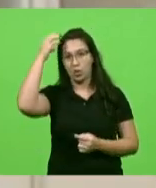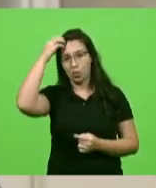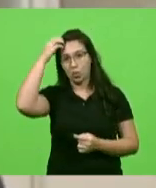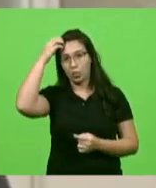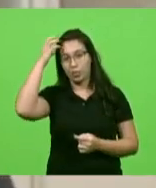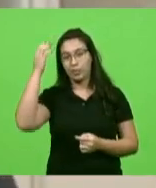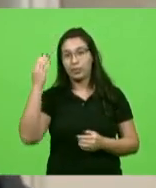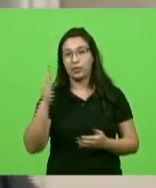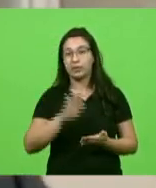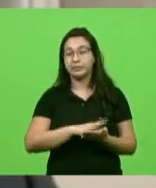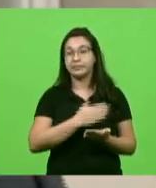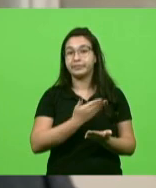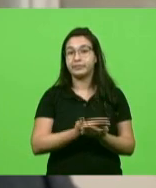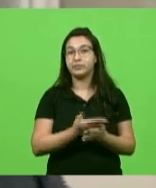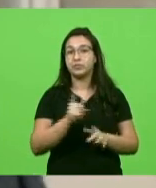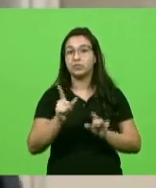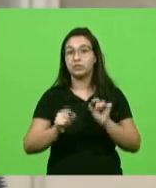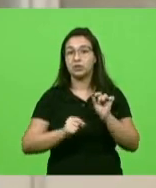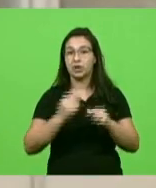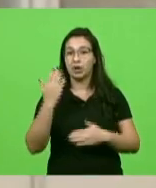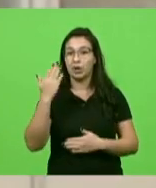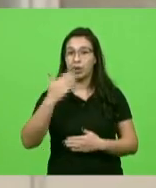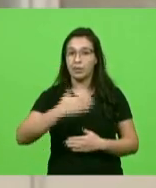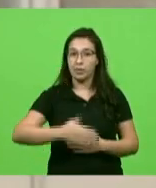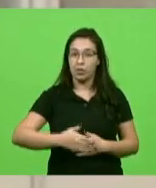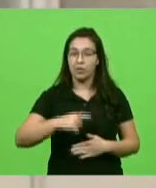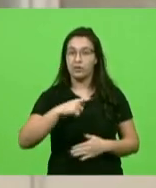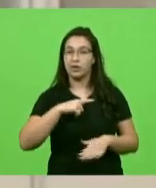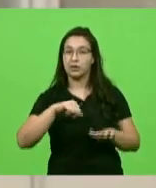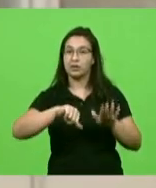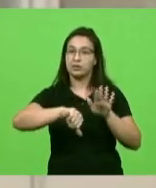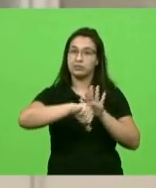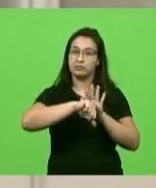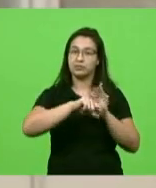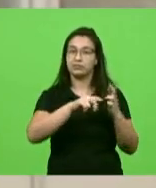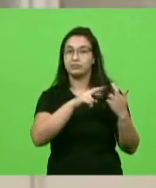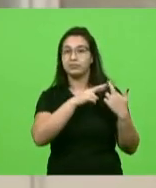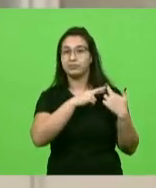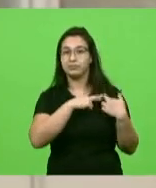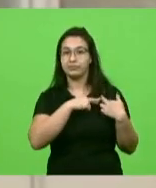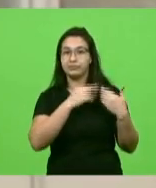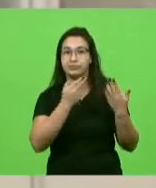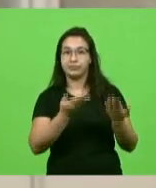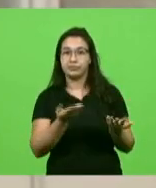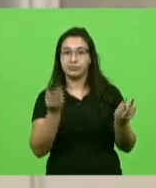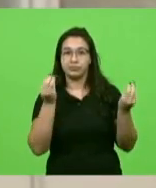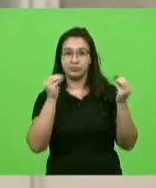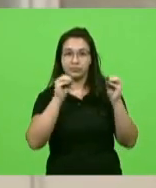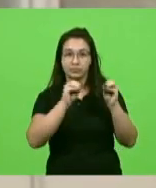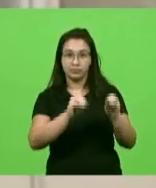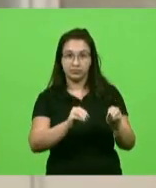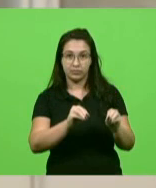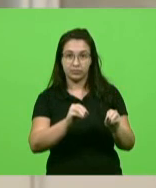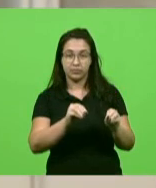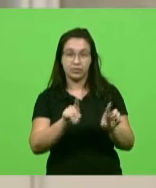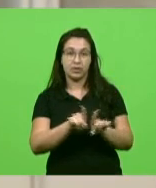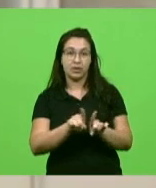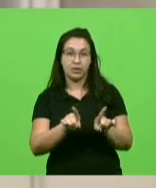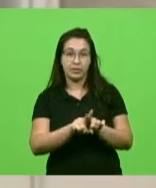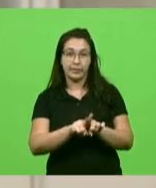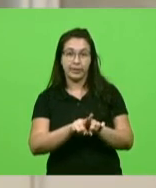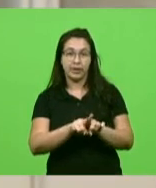prova da materialidade um dos crimes de responsabilidade imputados e de indícios razoáveis